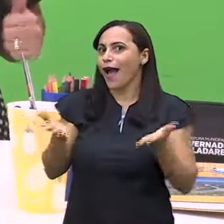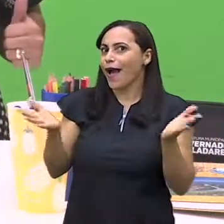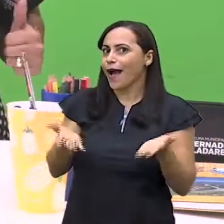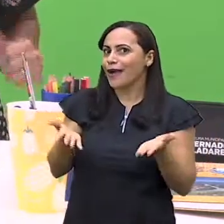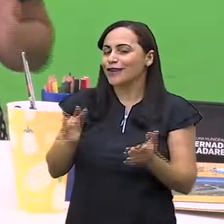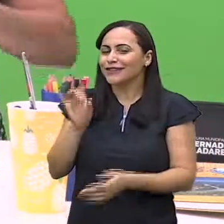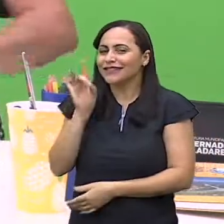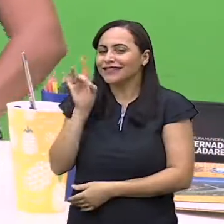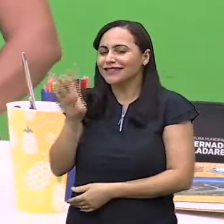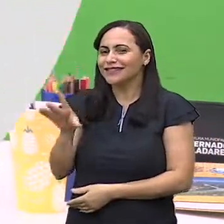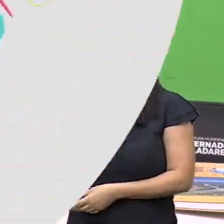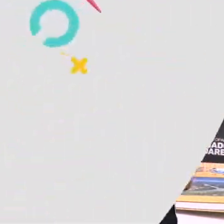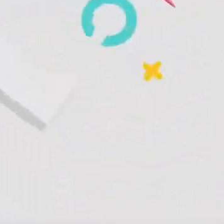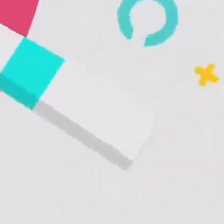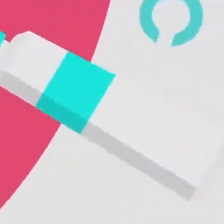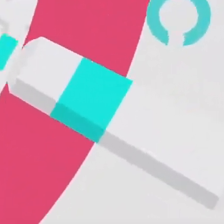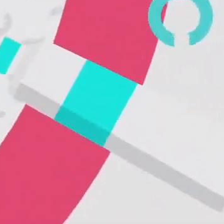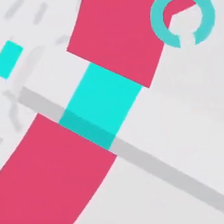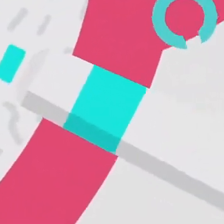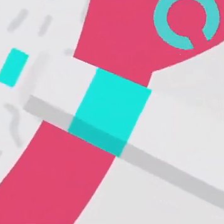oficina!